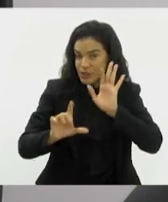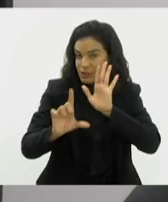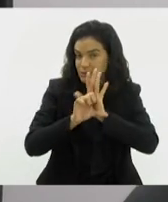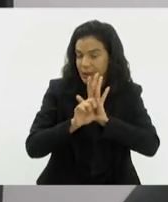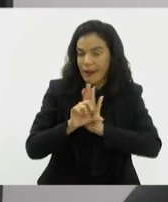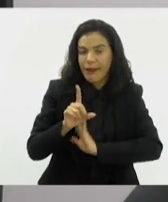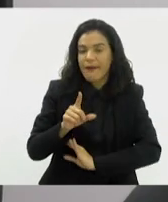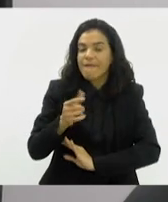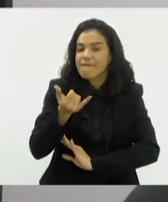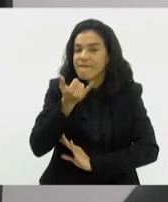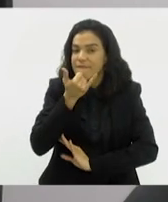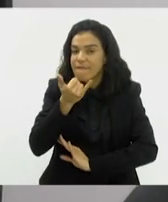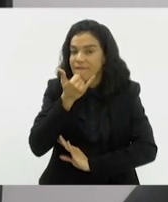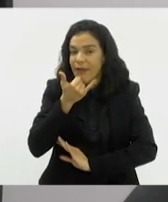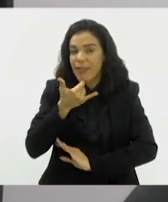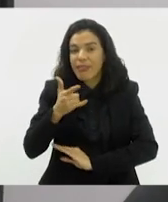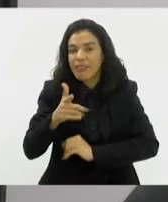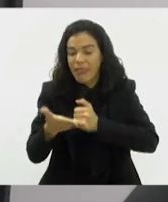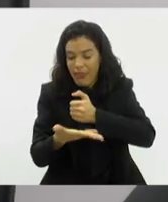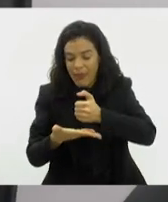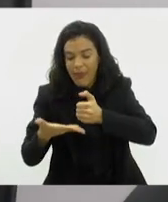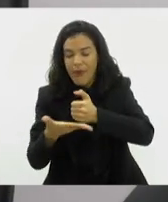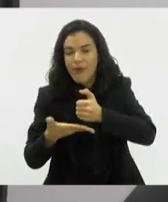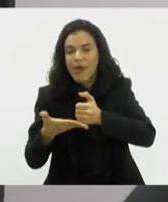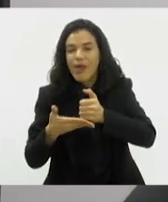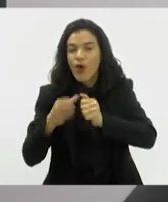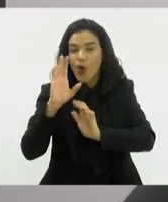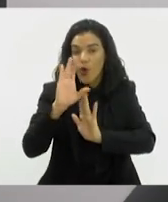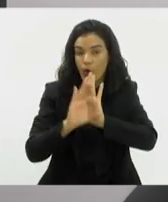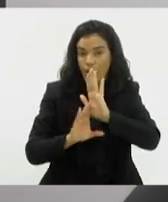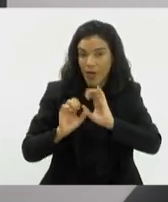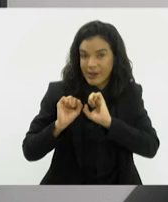que está respaldado no Código de Defesa do Consumidor.